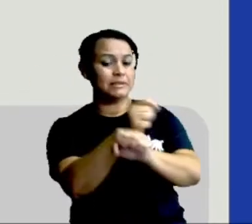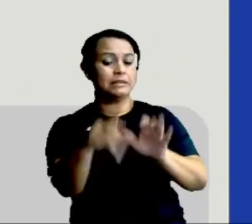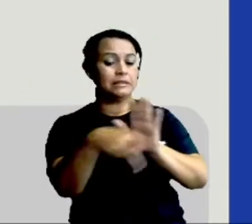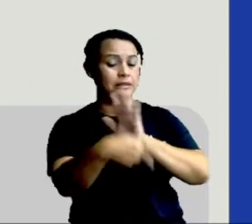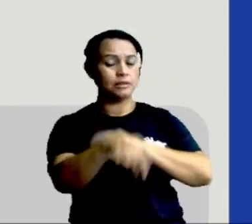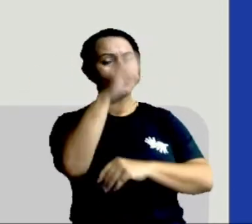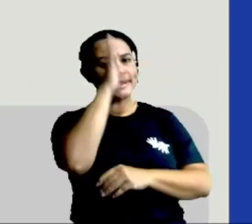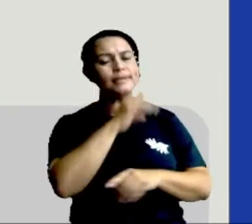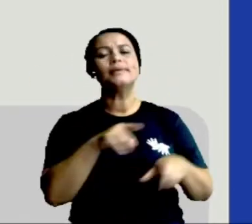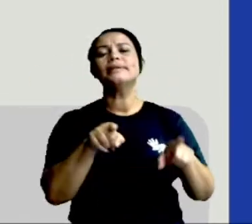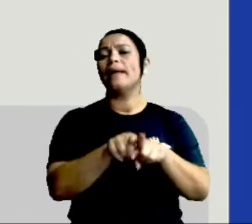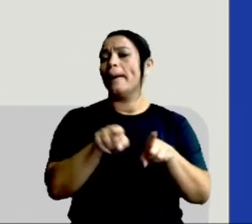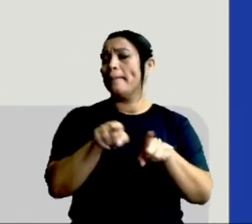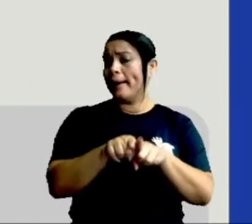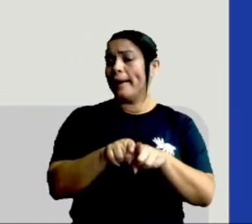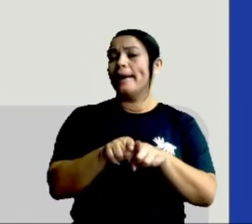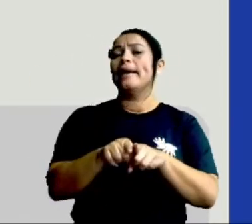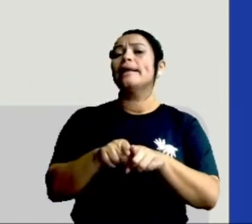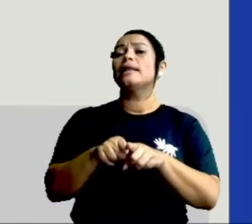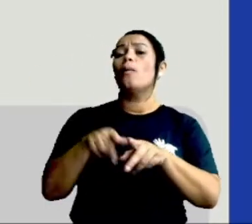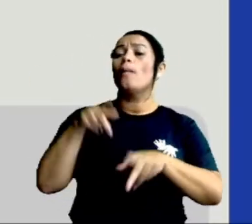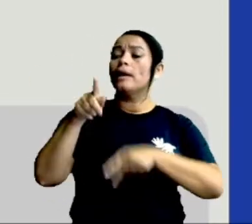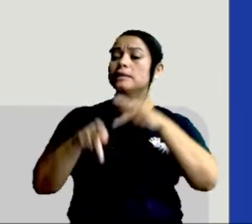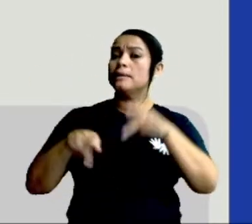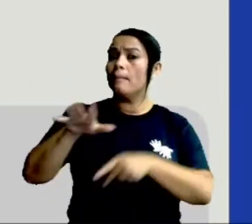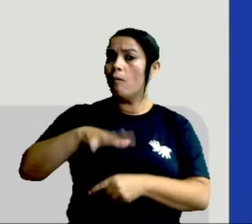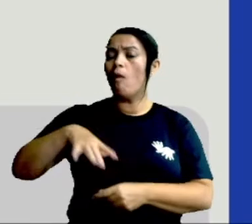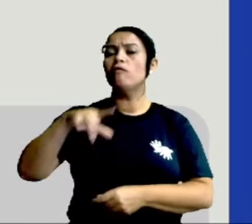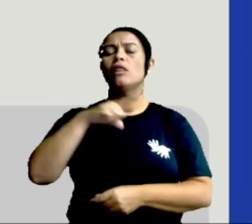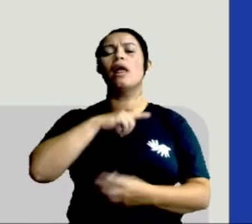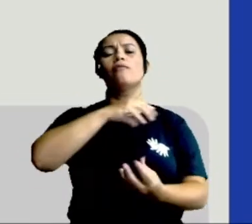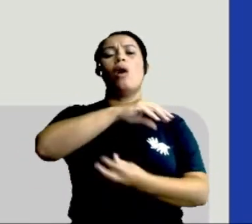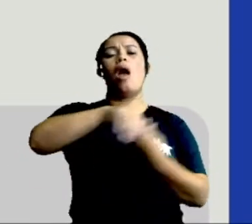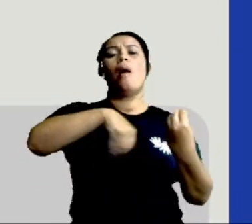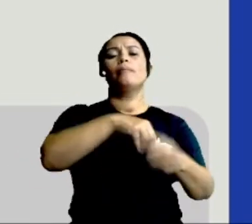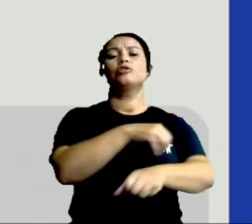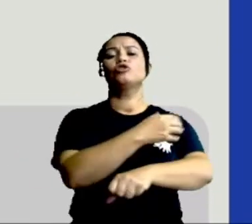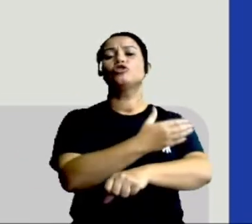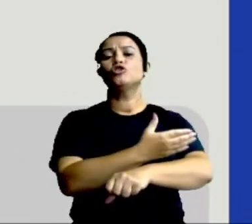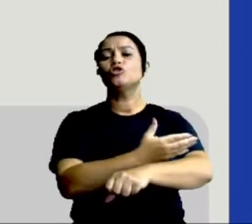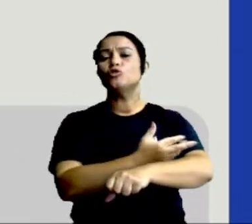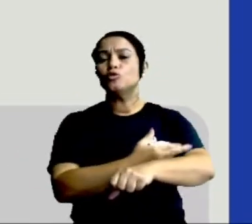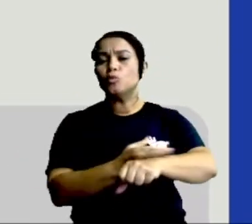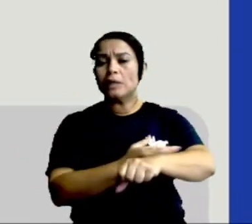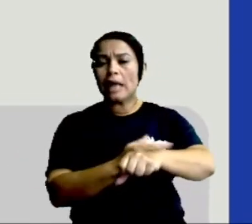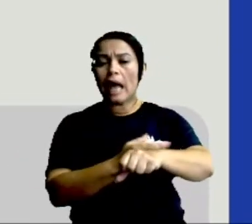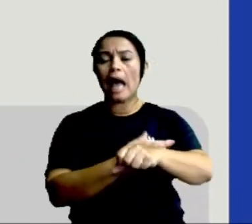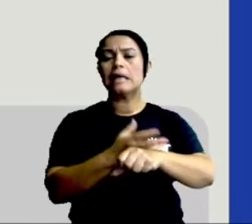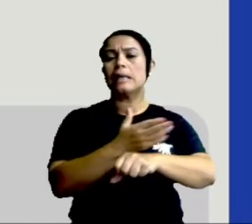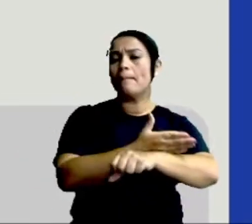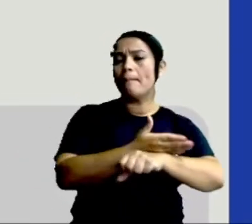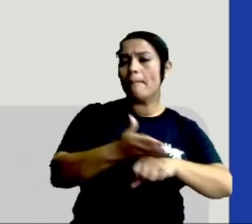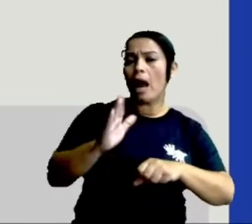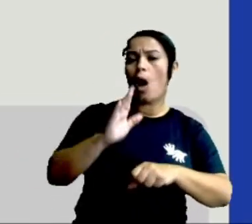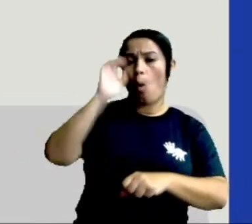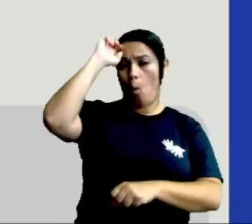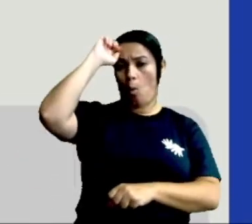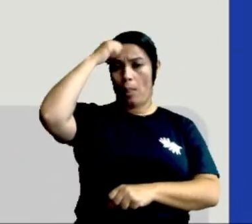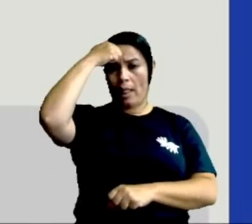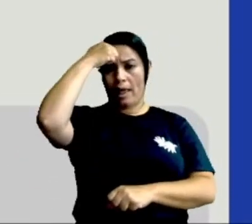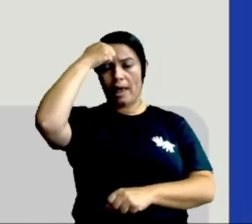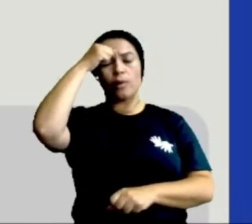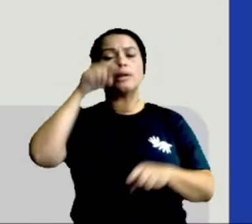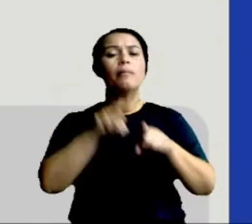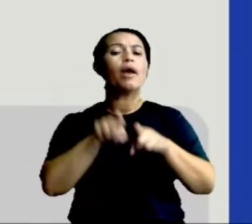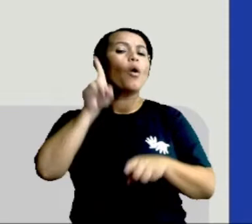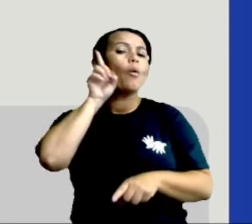Brasil? Pronto, a partir desse povo também houve a mistura do branco com o negro, onde se formou o mulato,